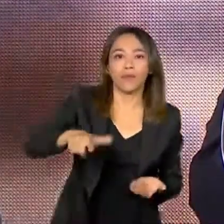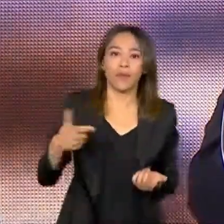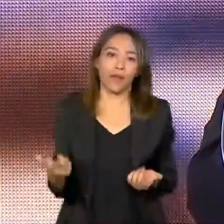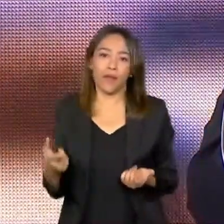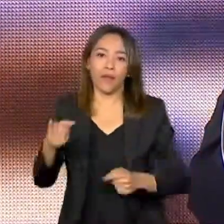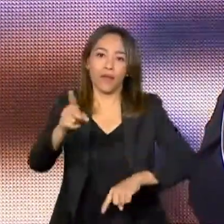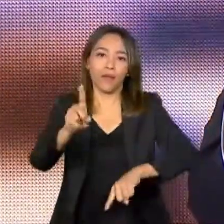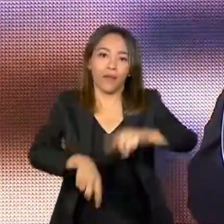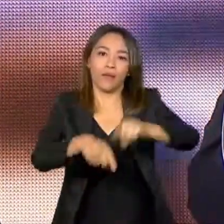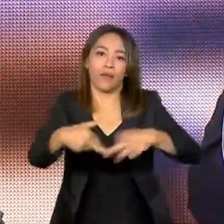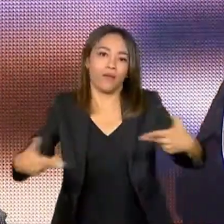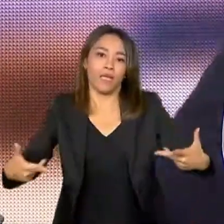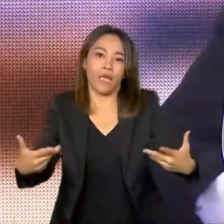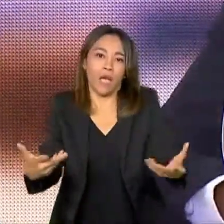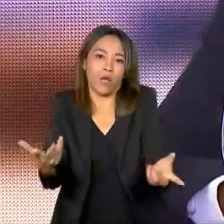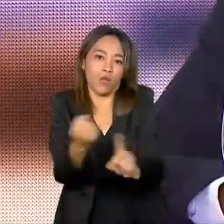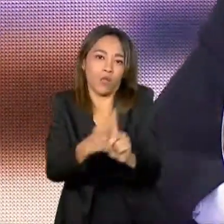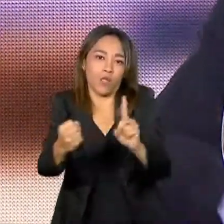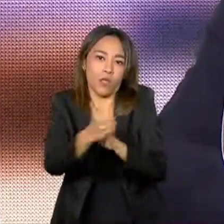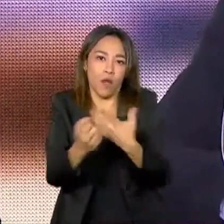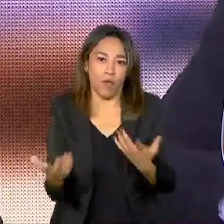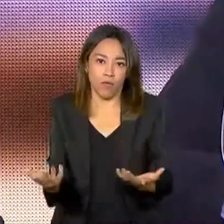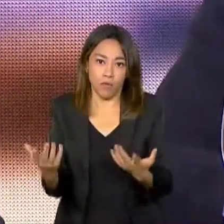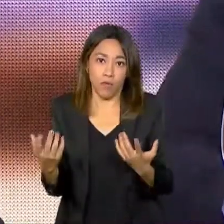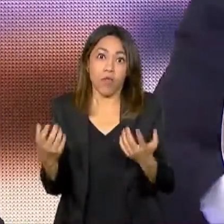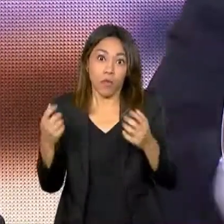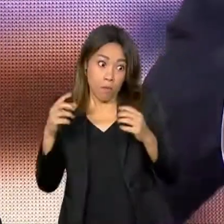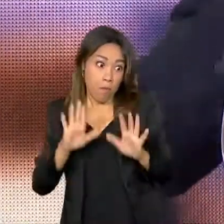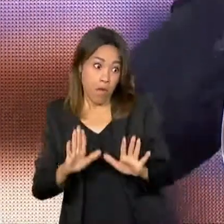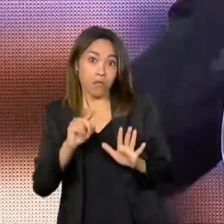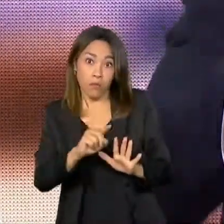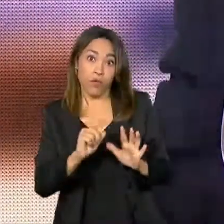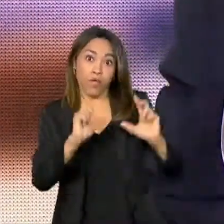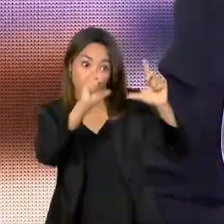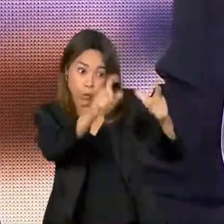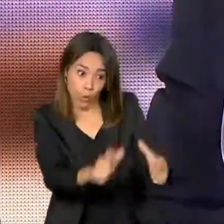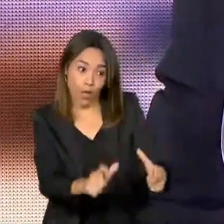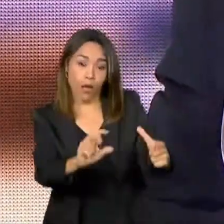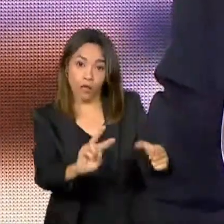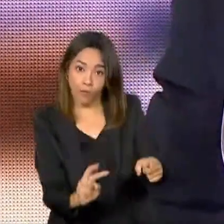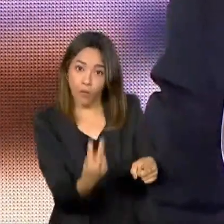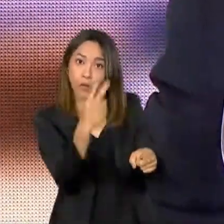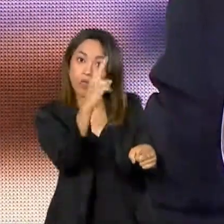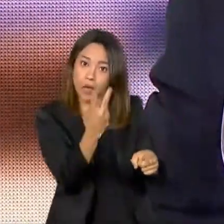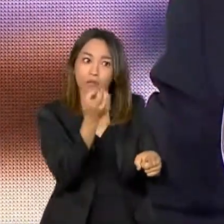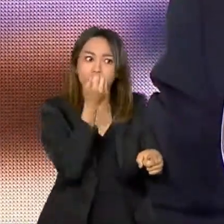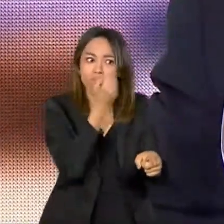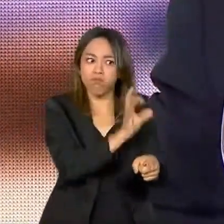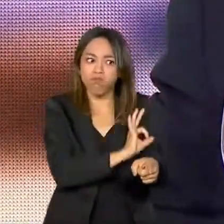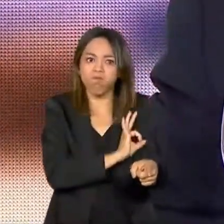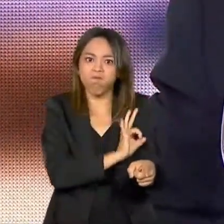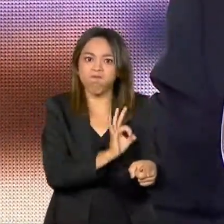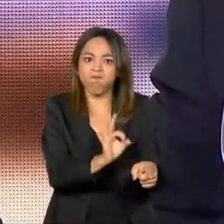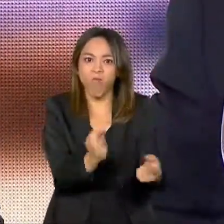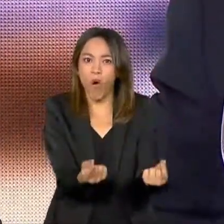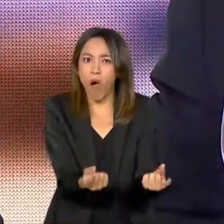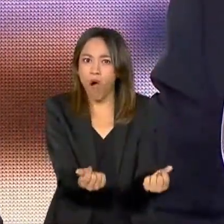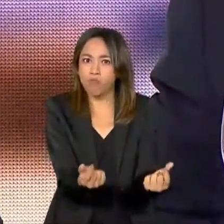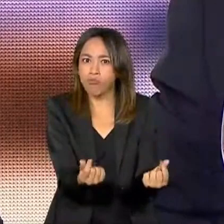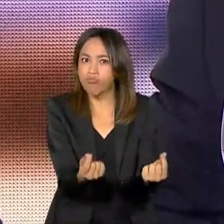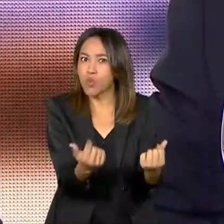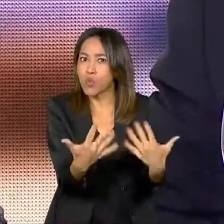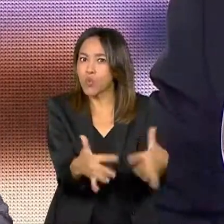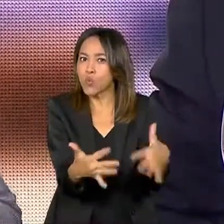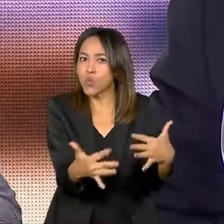equipamento social e ela pode estar num local extremamente valorizado ela tem um realmente um valor de mercado gigantesco e a gente vai